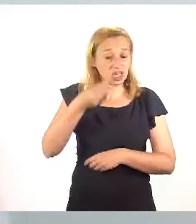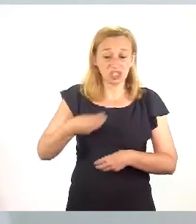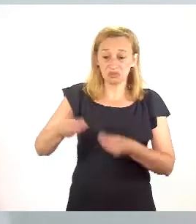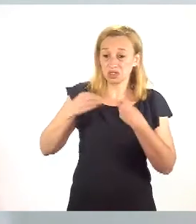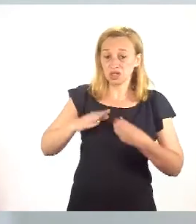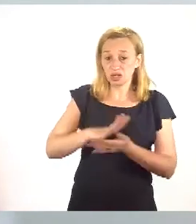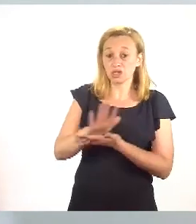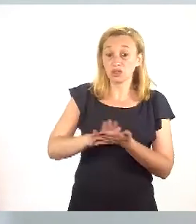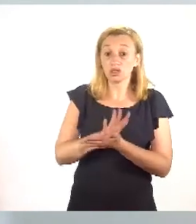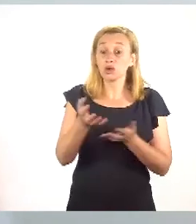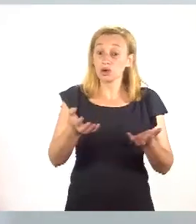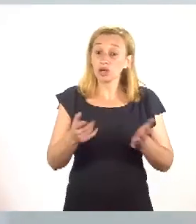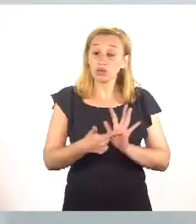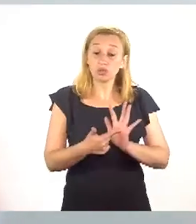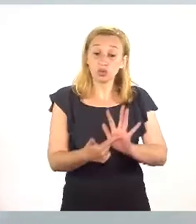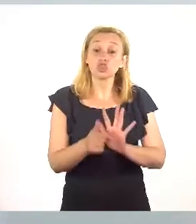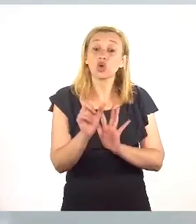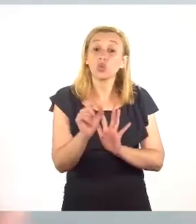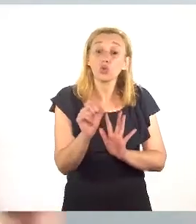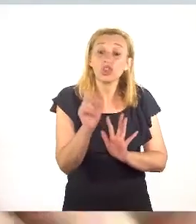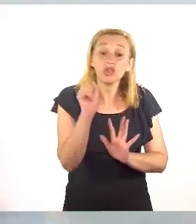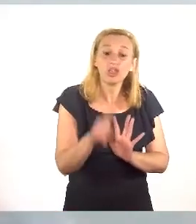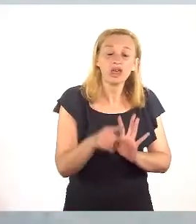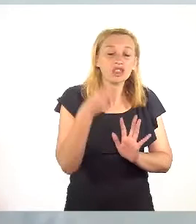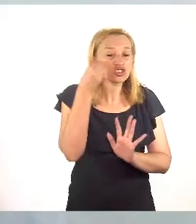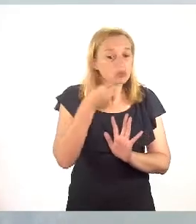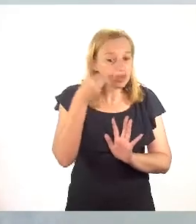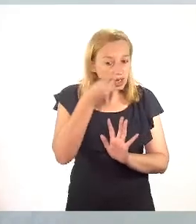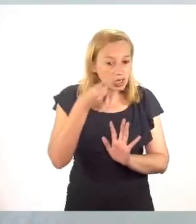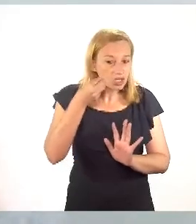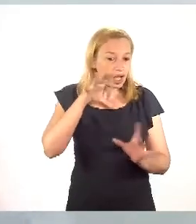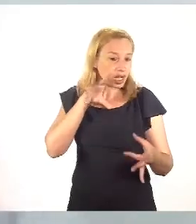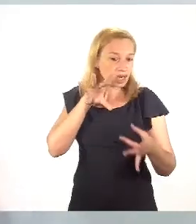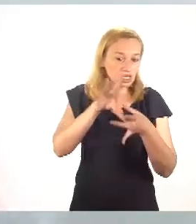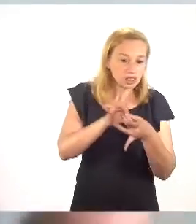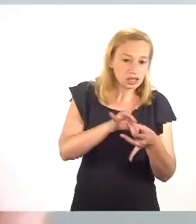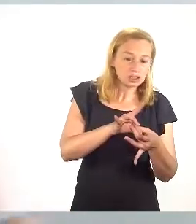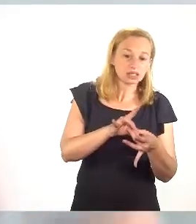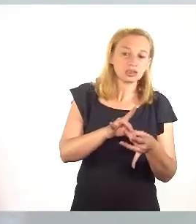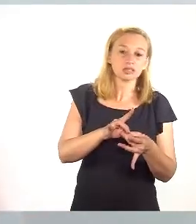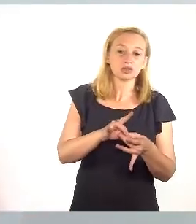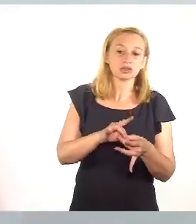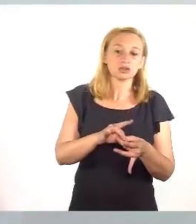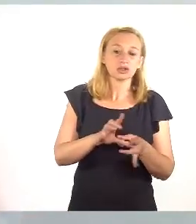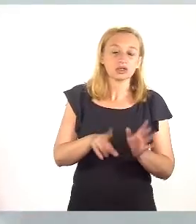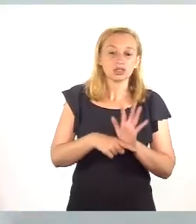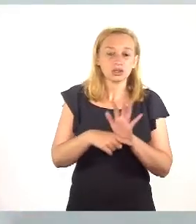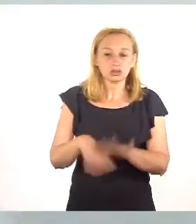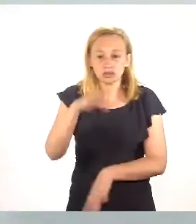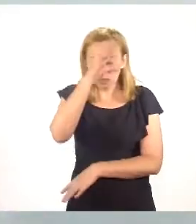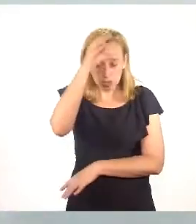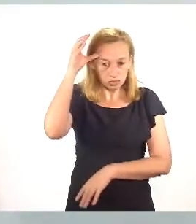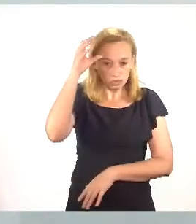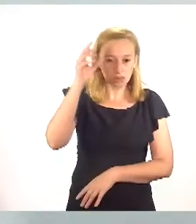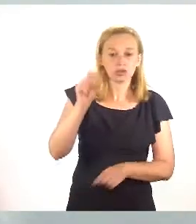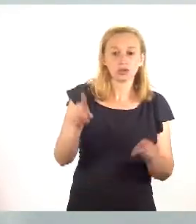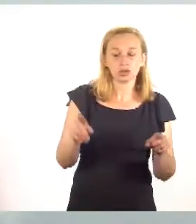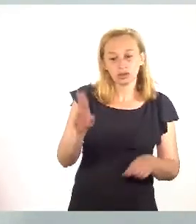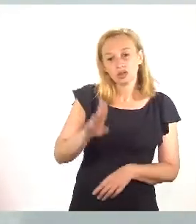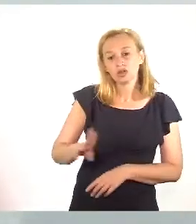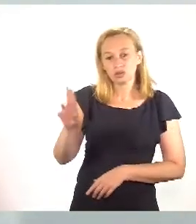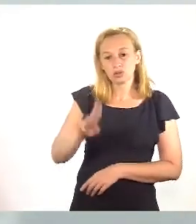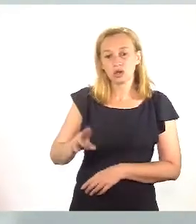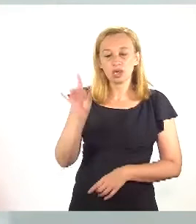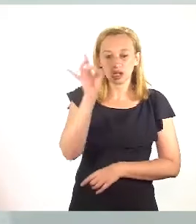mostrar os fundamentos do que é a experiência, o gancho da defesa do consumidor enquanto usuário. E a